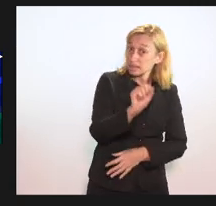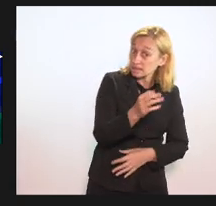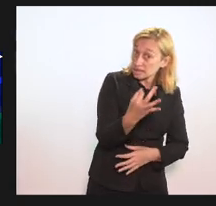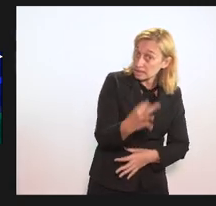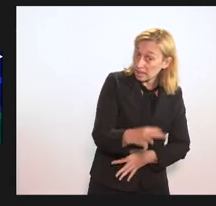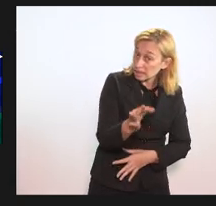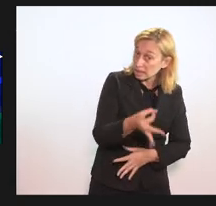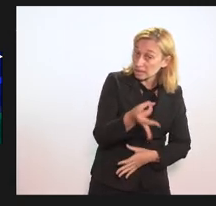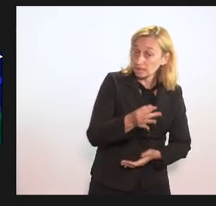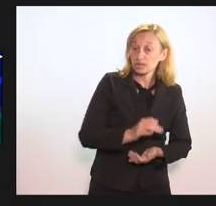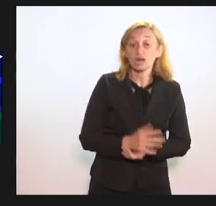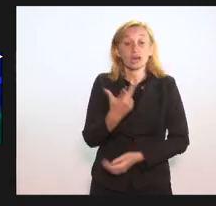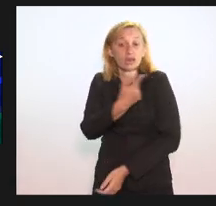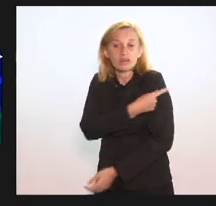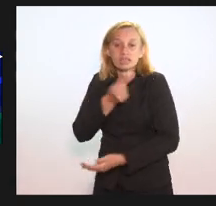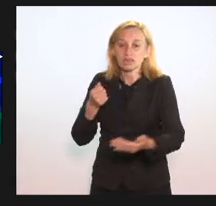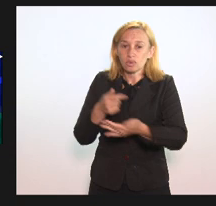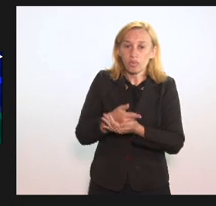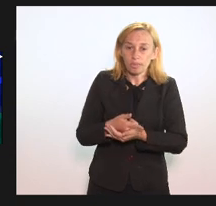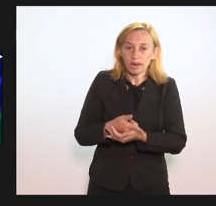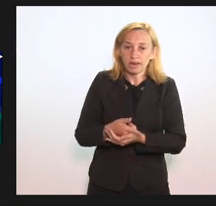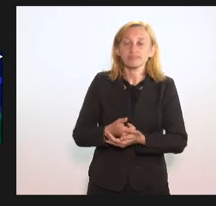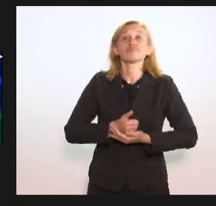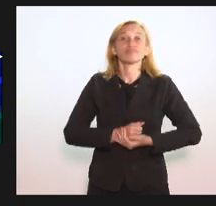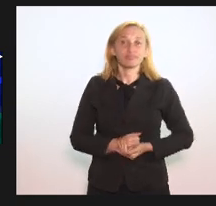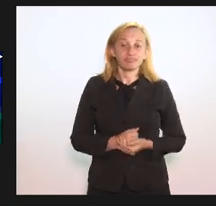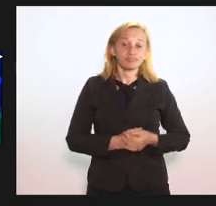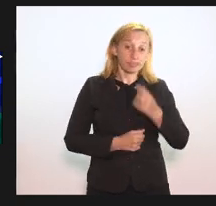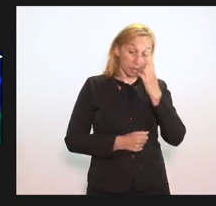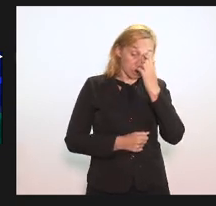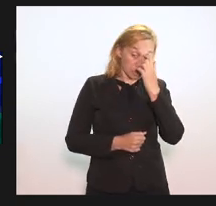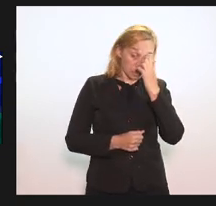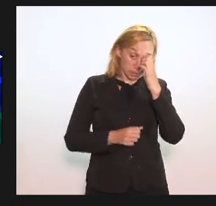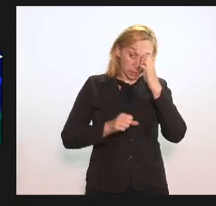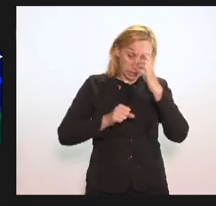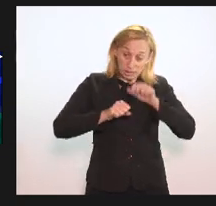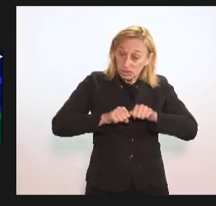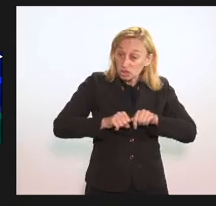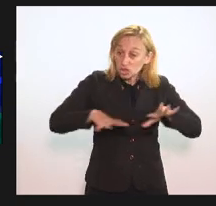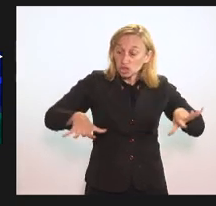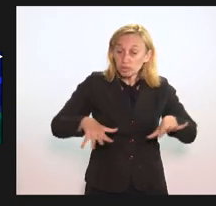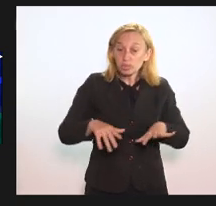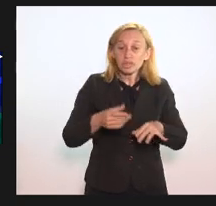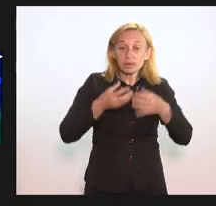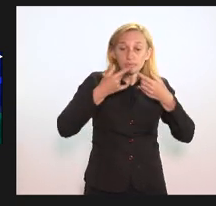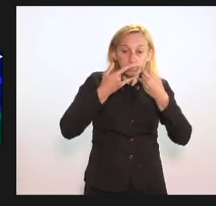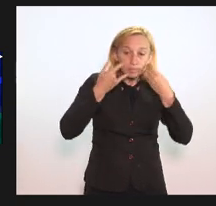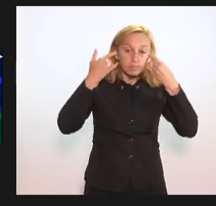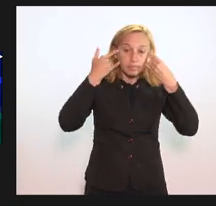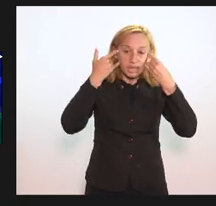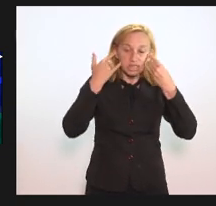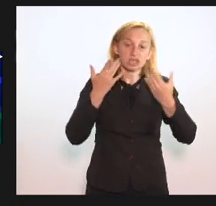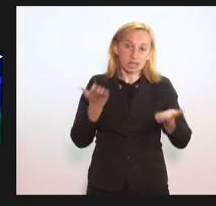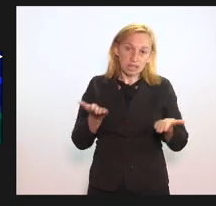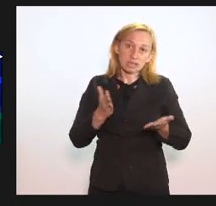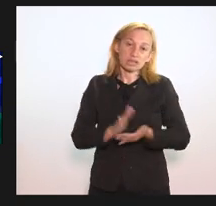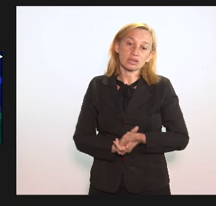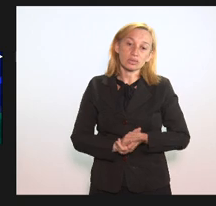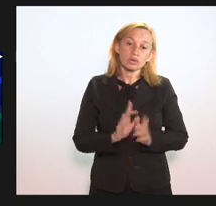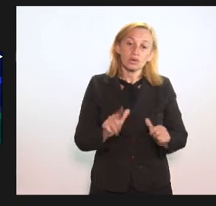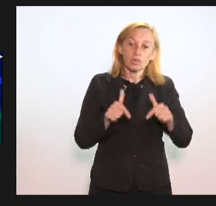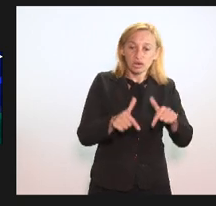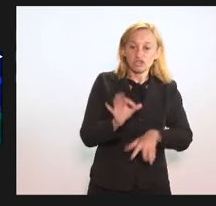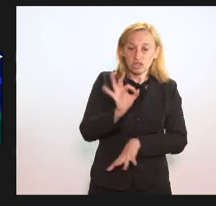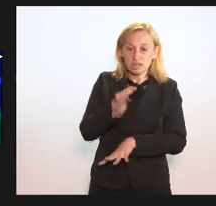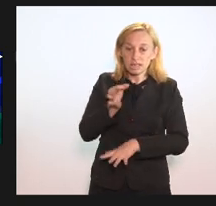e comprar vacina vacinar a população distribuir mágica Essas são as medidas